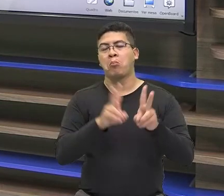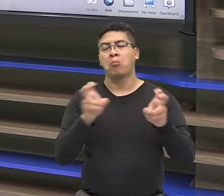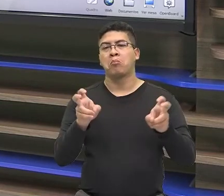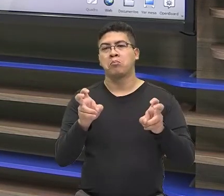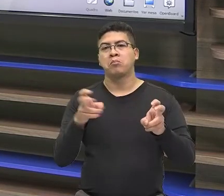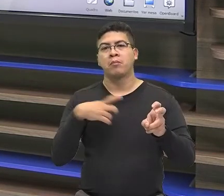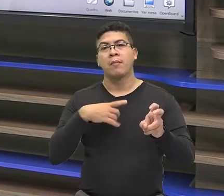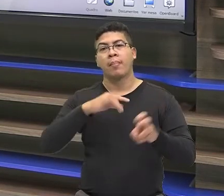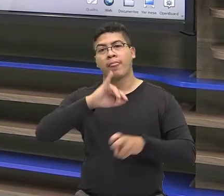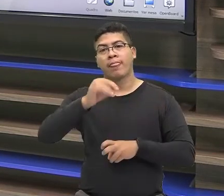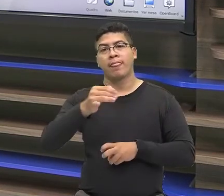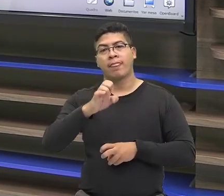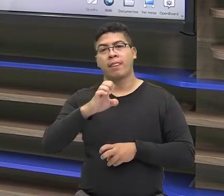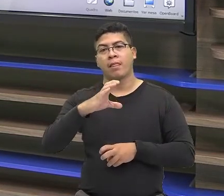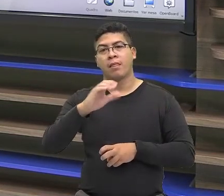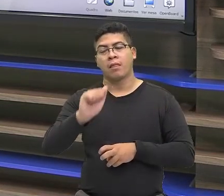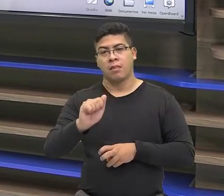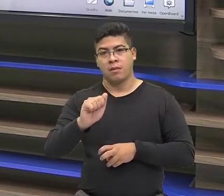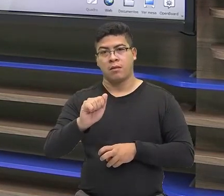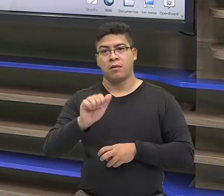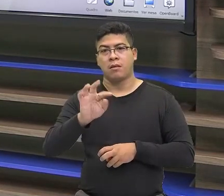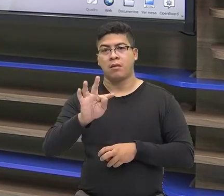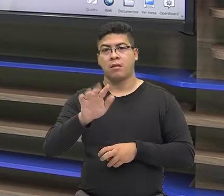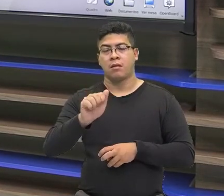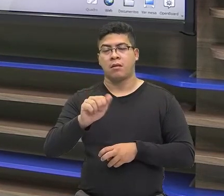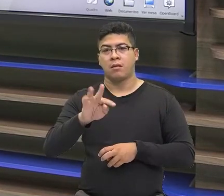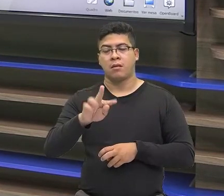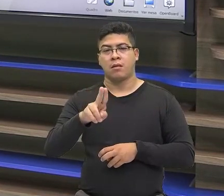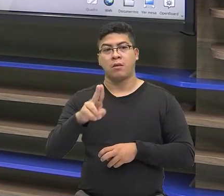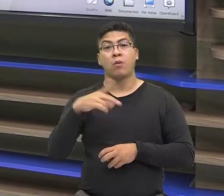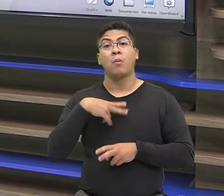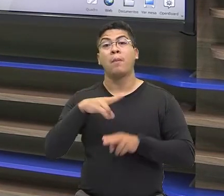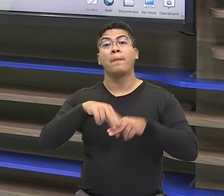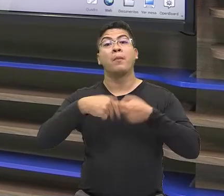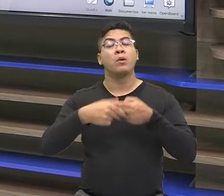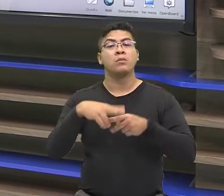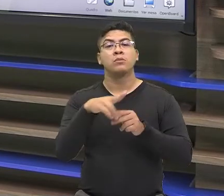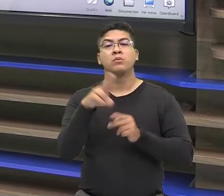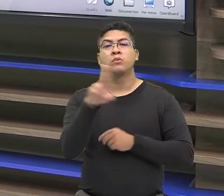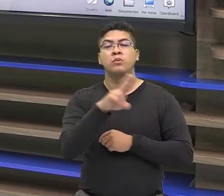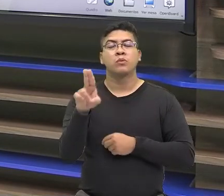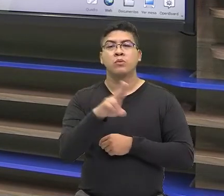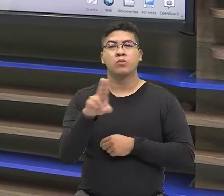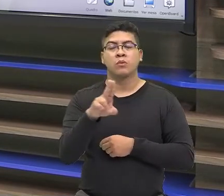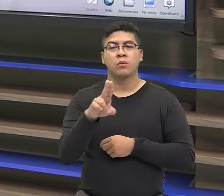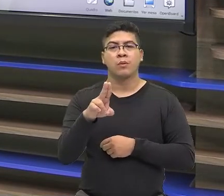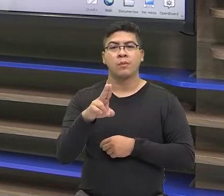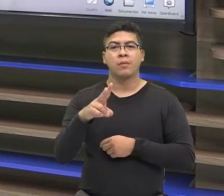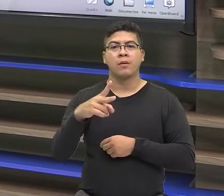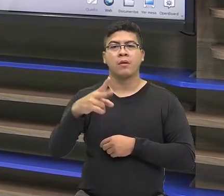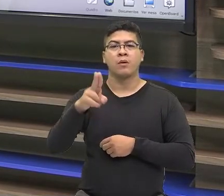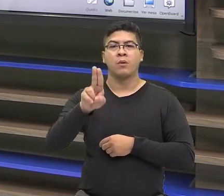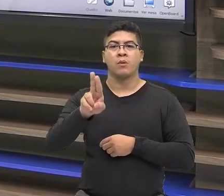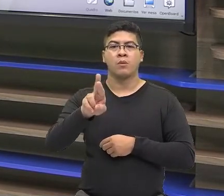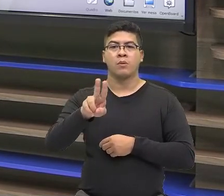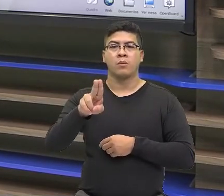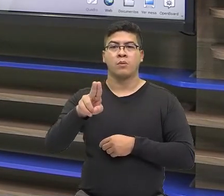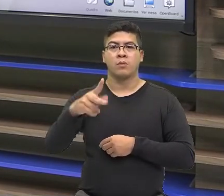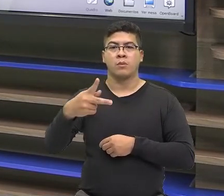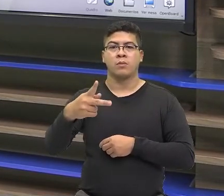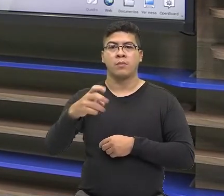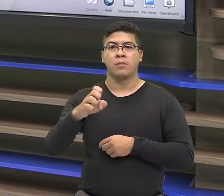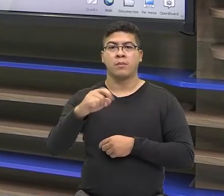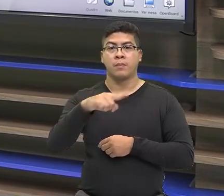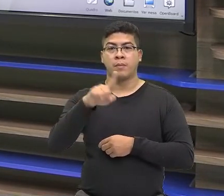o Jeca Tatu. Por isso o livro chama-se Urupês, né? Parasita, que é a folha que